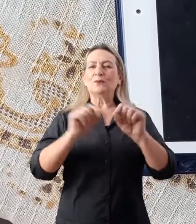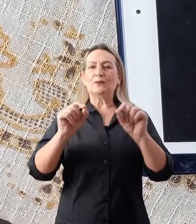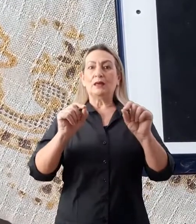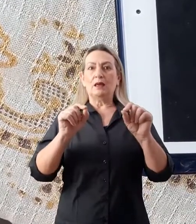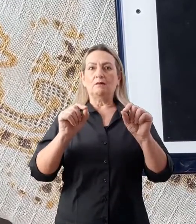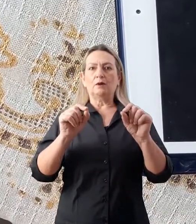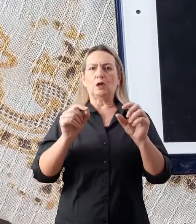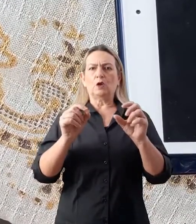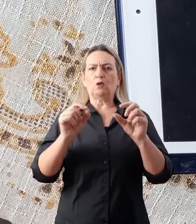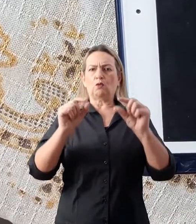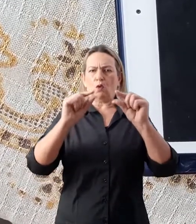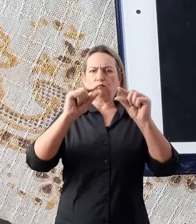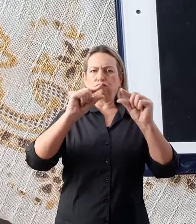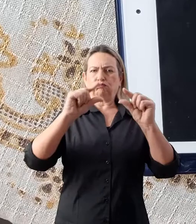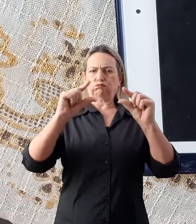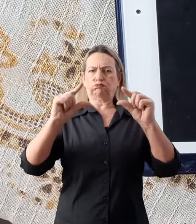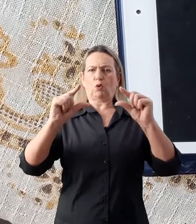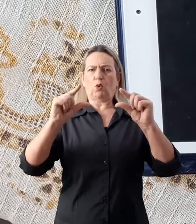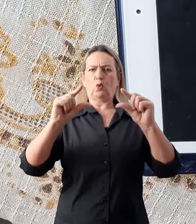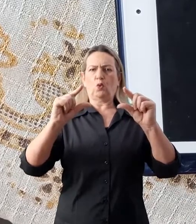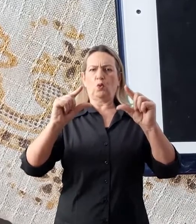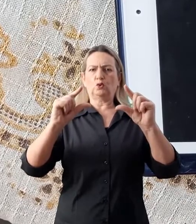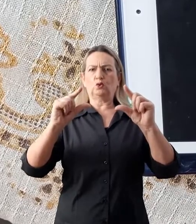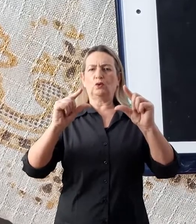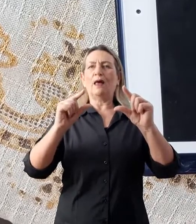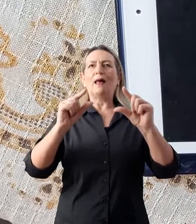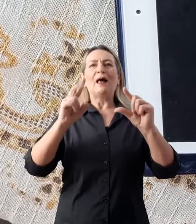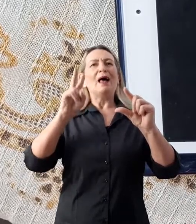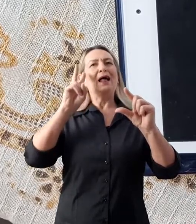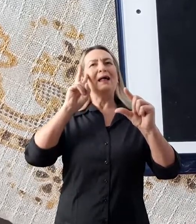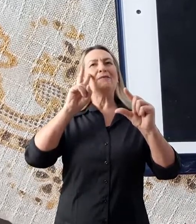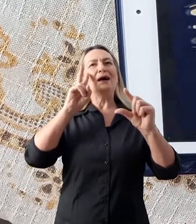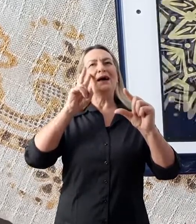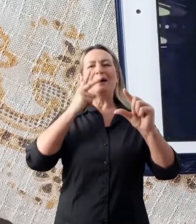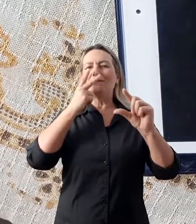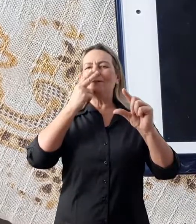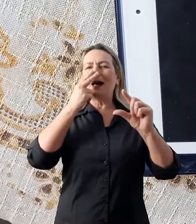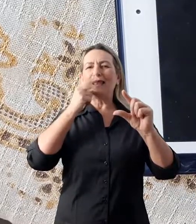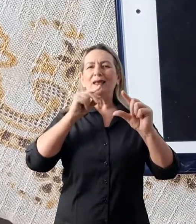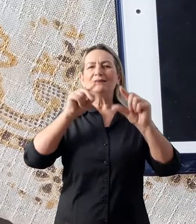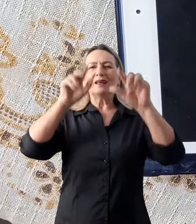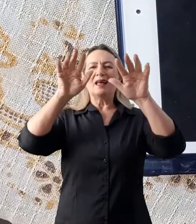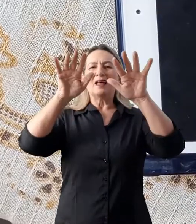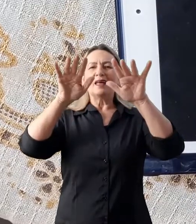os traços são grossos e ela me lembra muito um floco de neve.